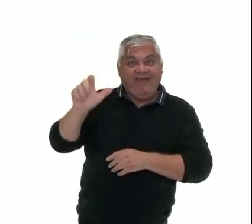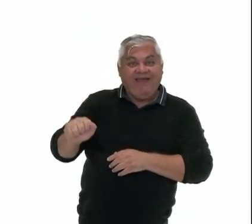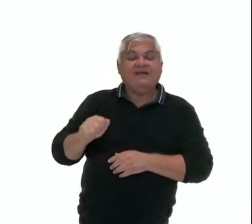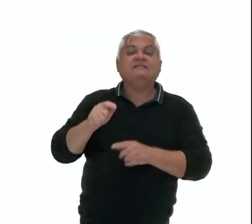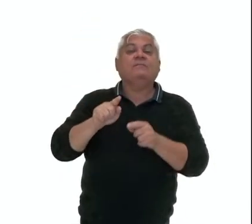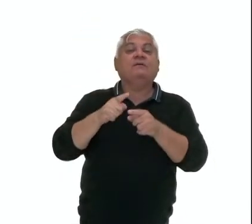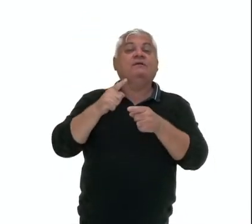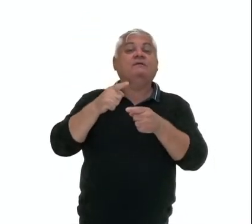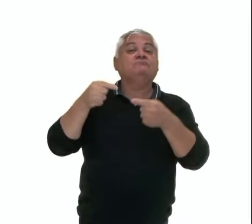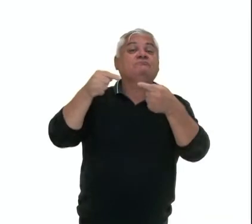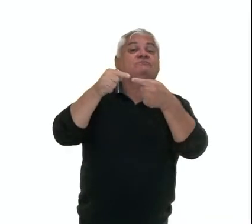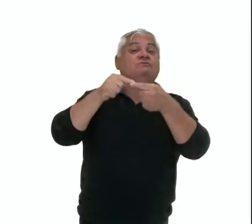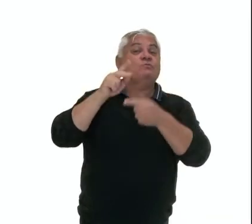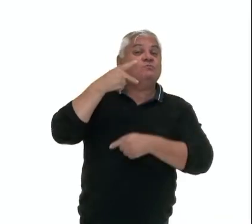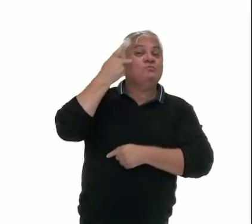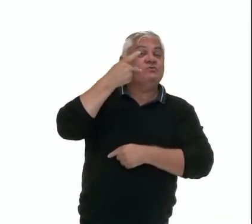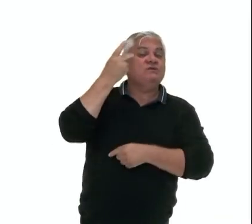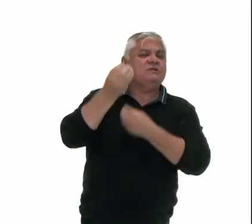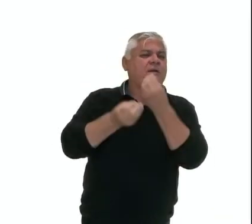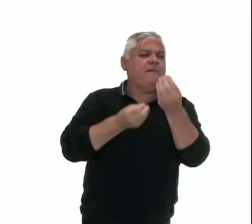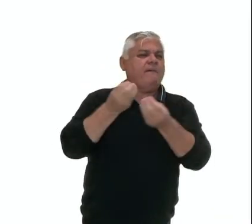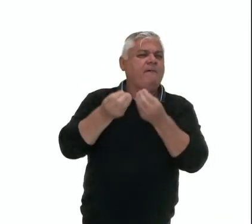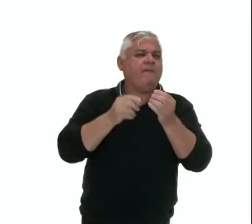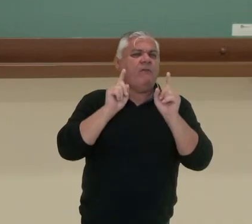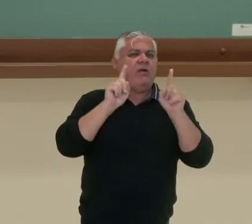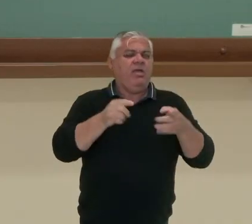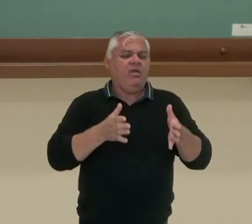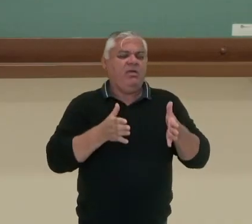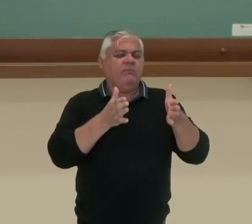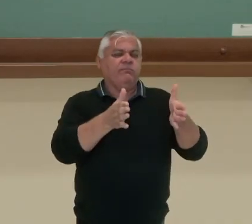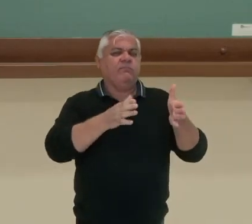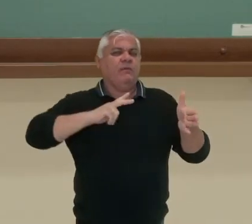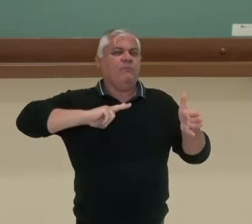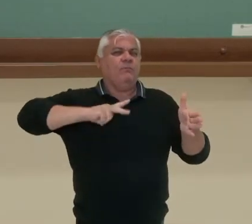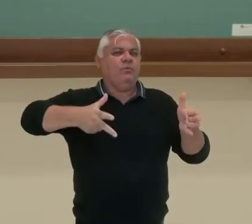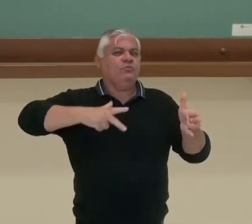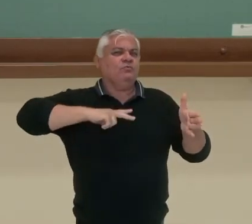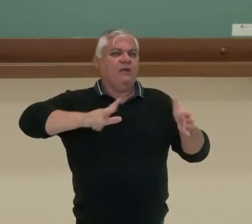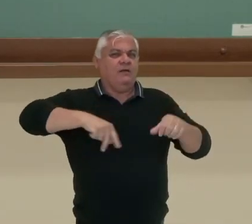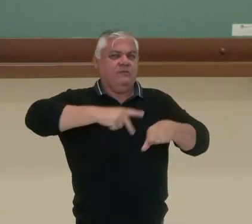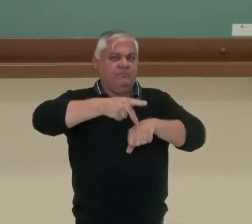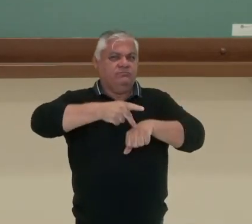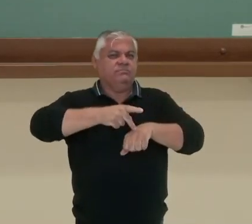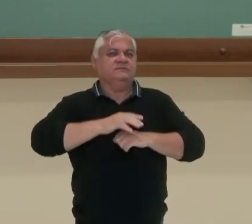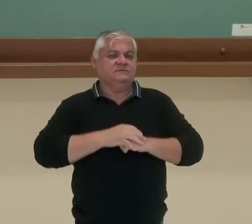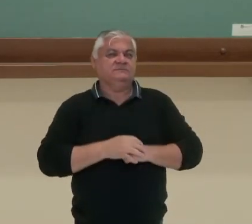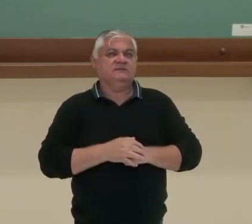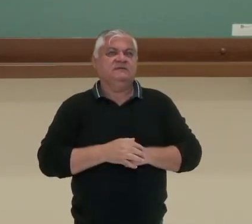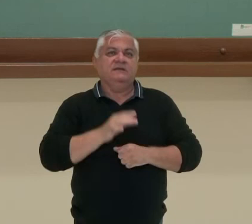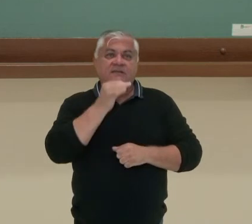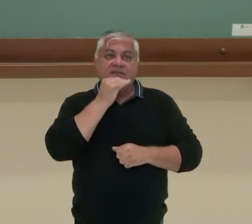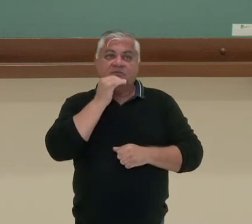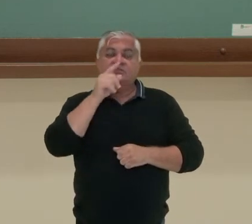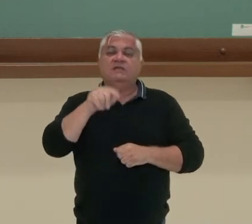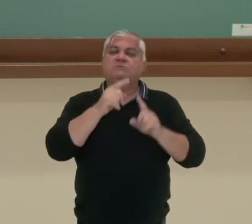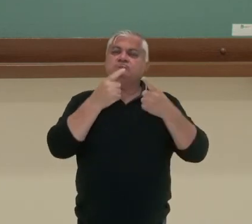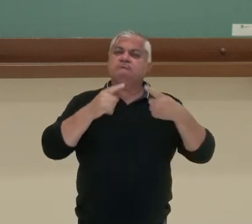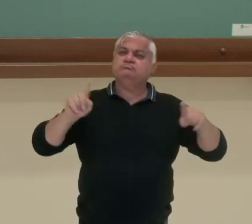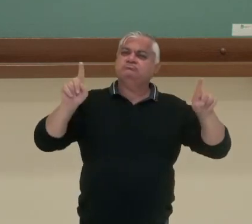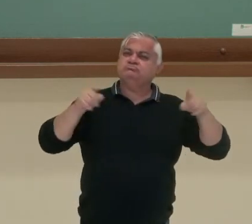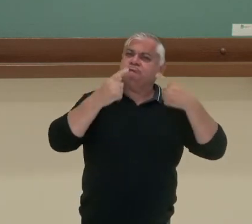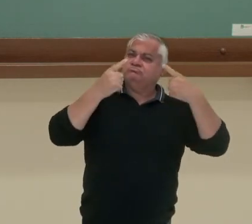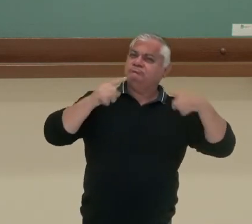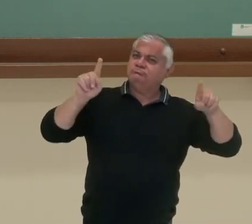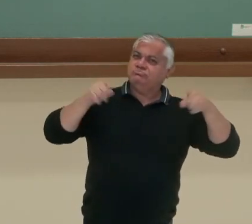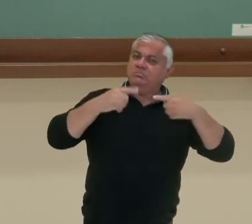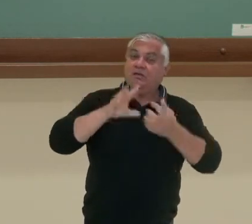e como ele tem exatamente essa questão com relação a Portugal. Lembrando que está sendo tocado Marenda ao vivo por Jorge Domingos, que